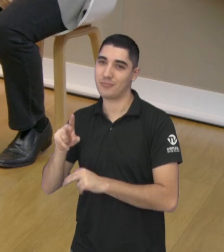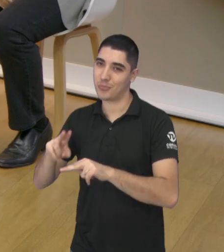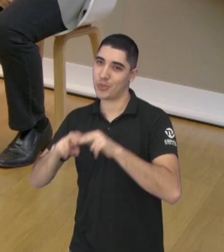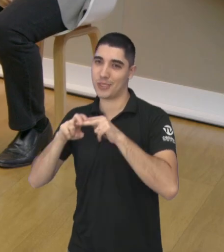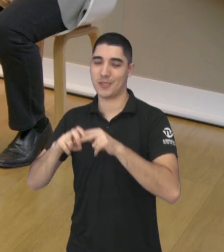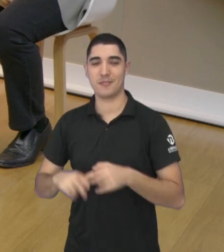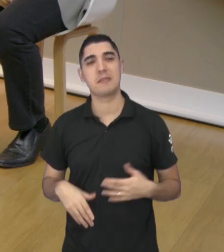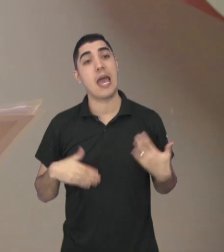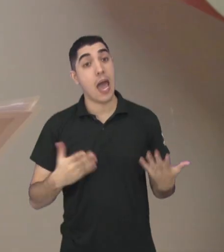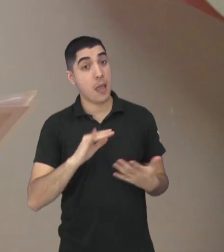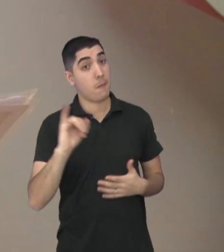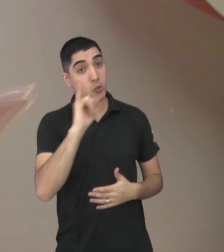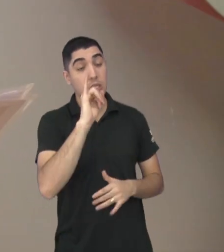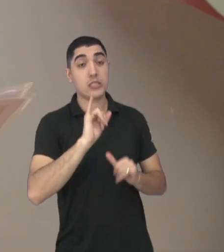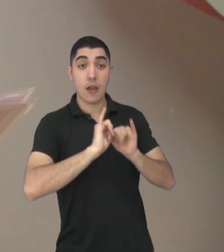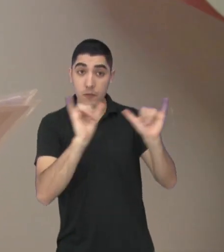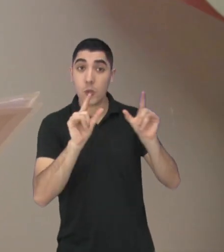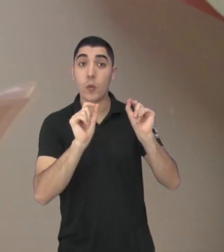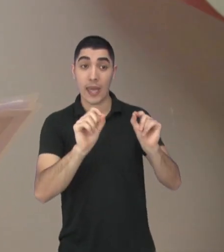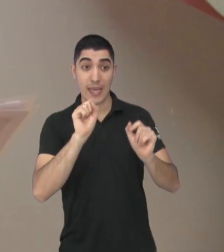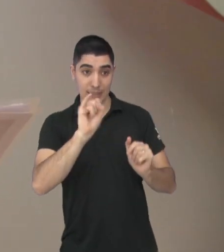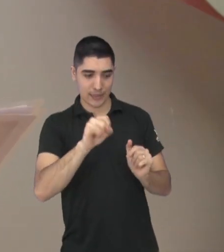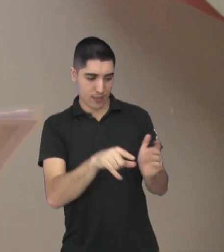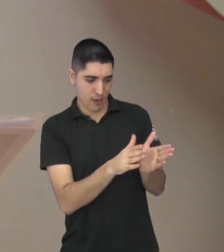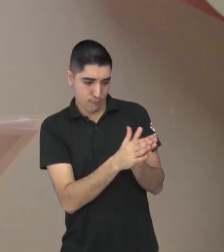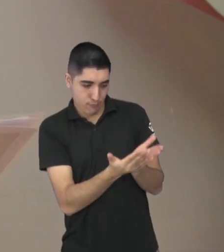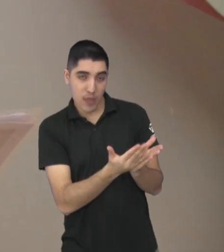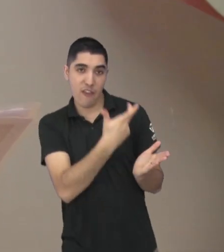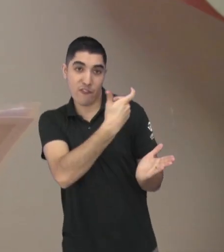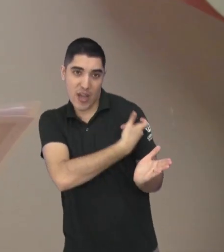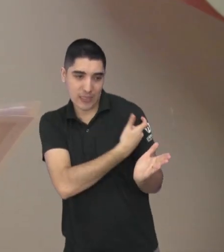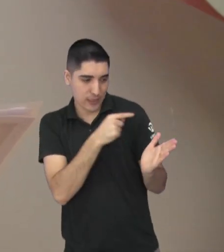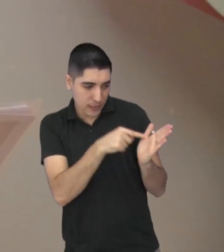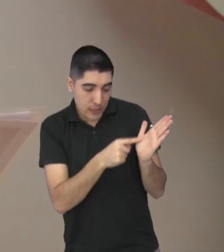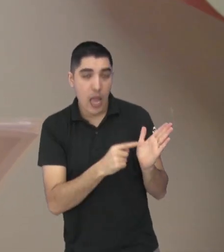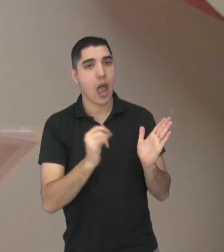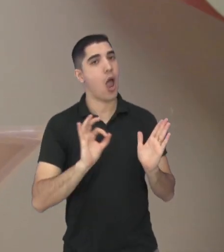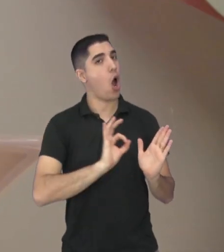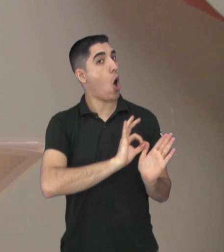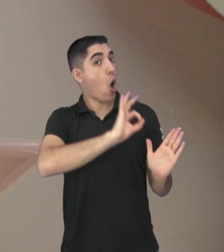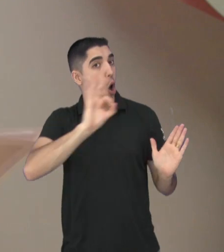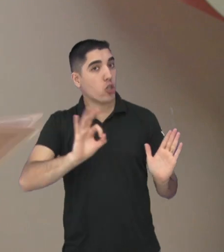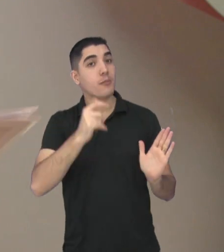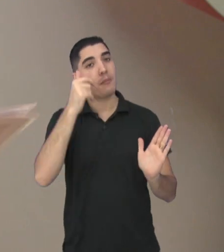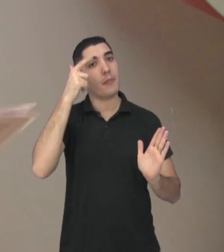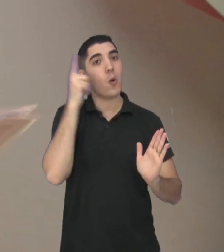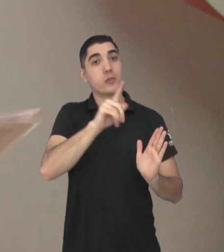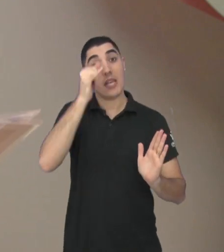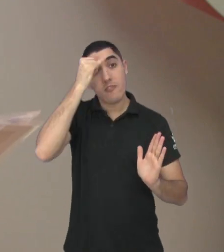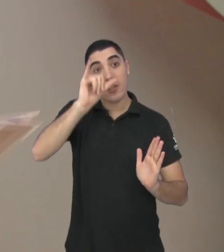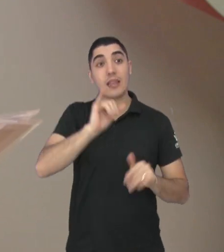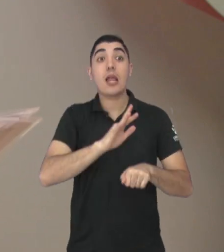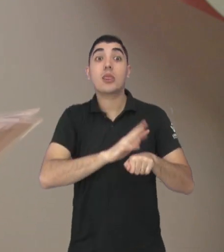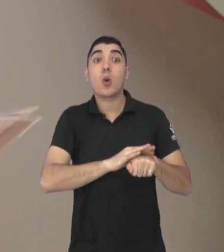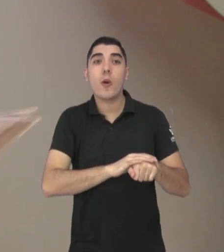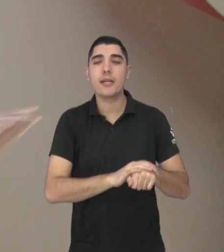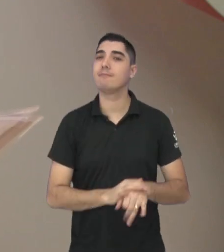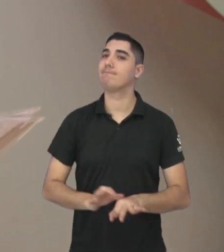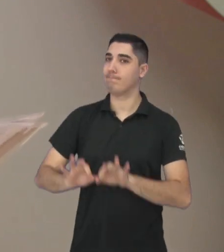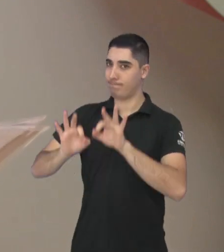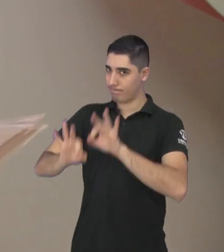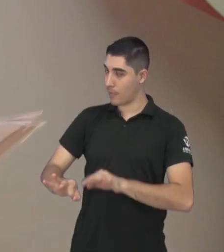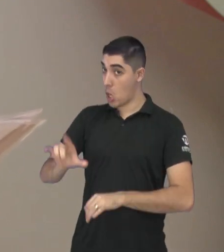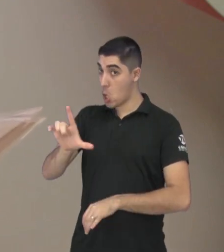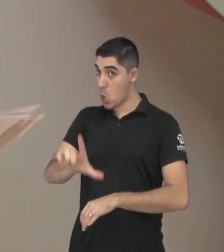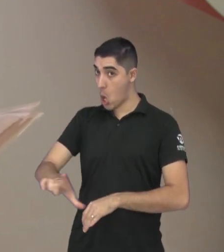é importante frisar também que o cartão de vacinação em dia é um ótimo aliado para evitar algumas doenças infantis, né, doutor?